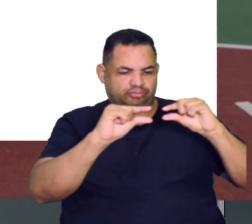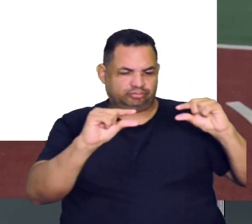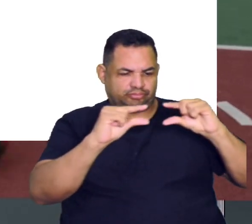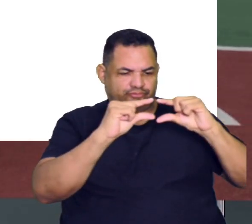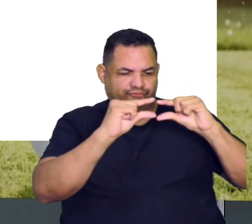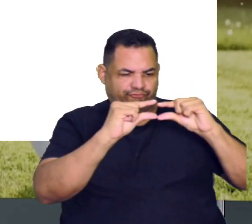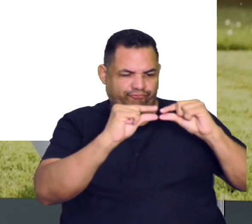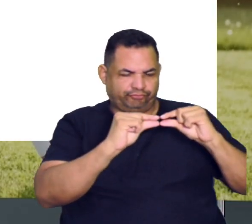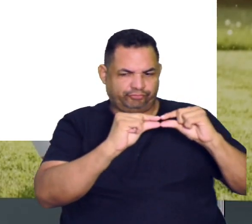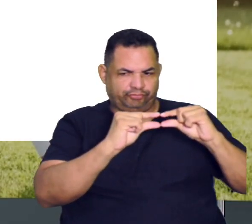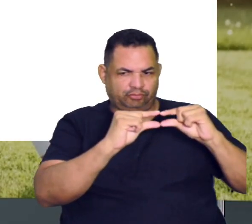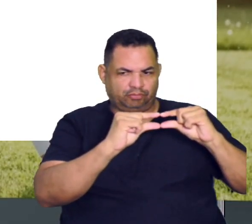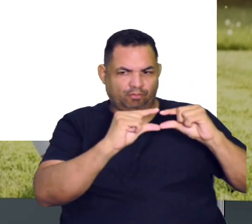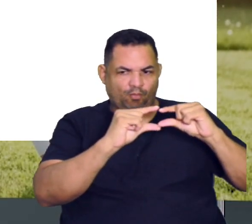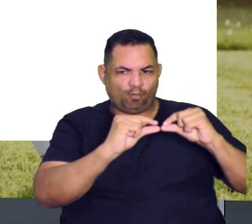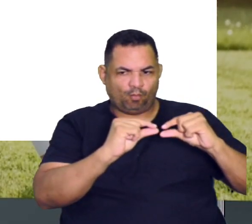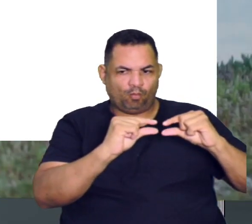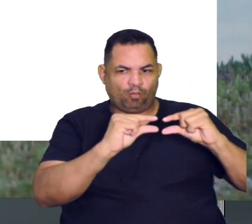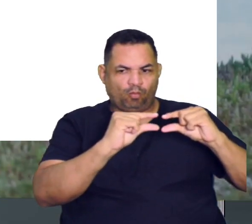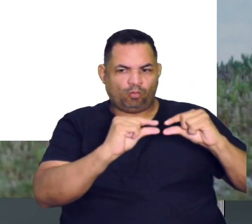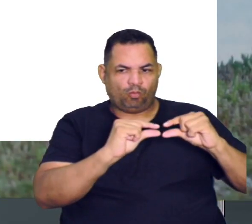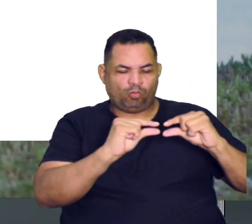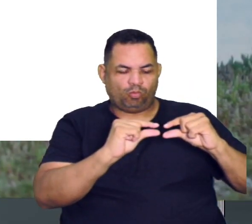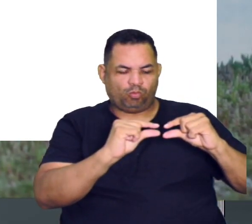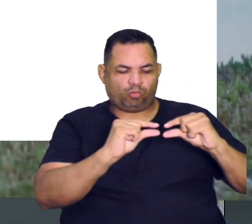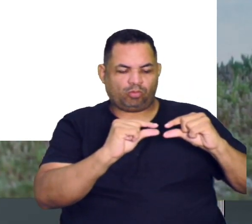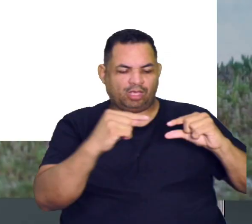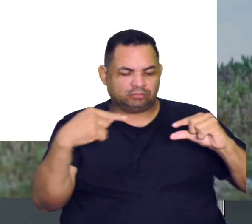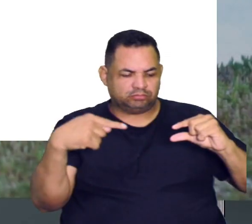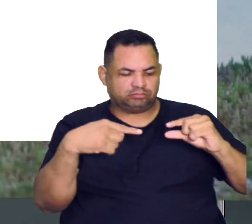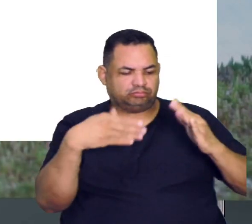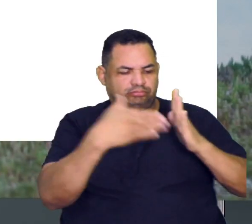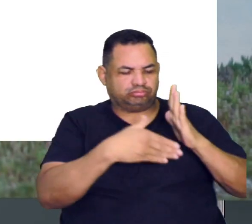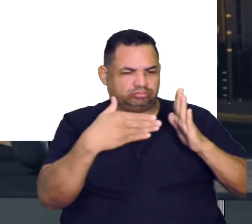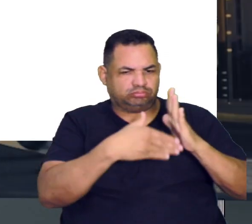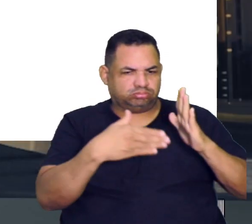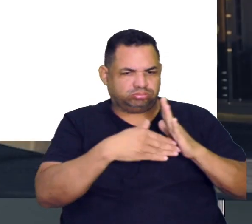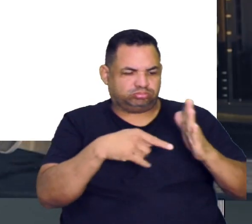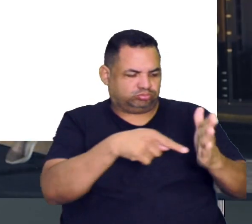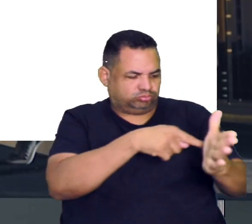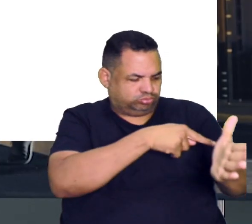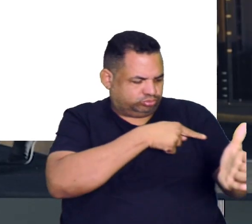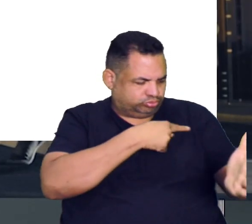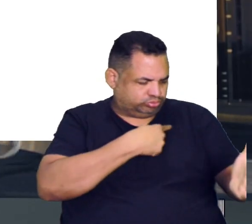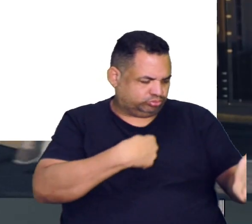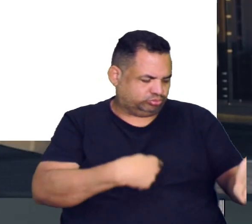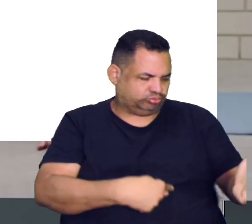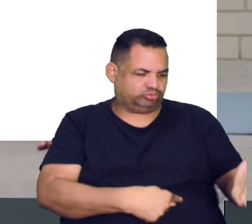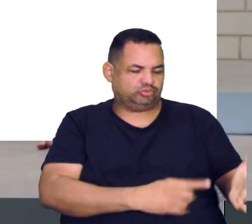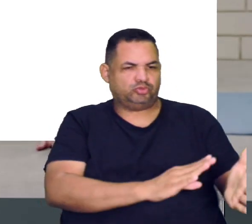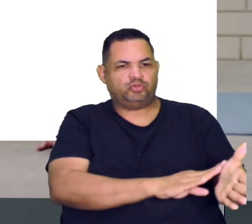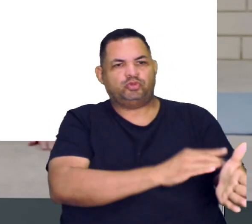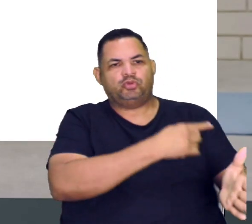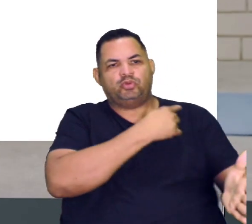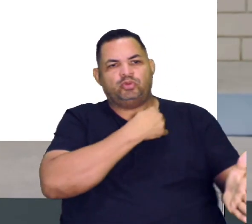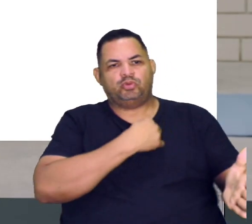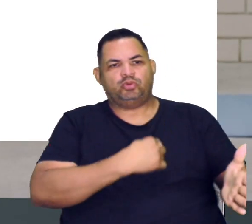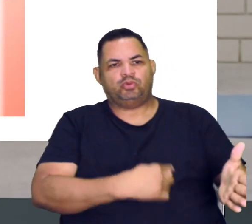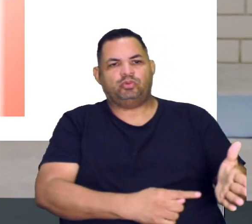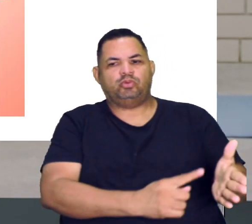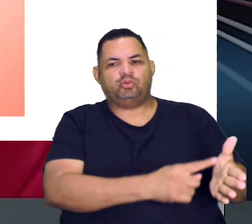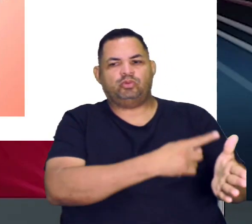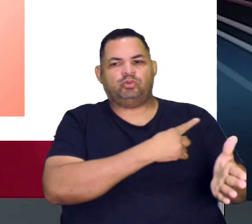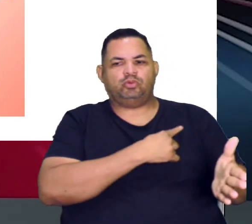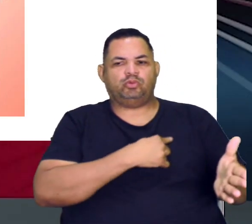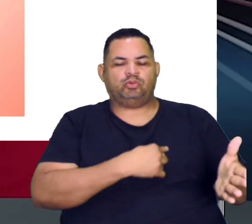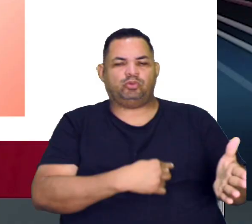Um fechamento dessas artérias, tá? Dificultando aí, caríssimos estudantes, a passagem do fluxo sanguíneo, como